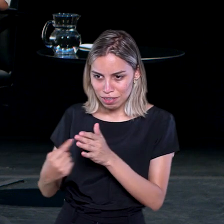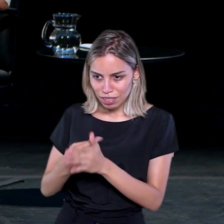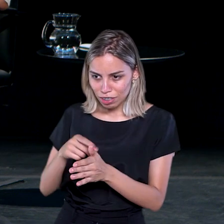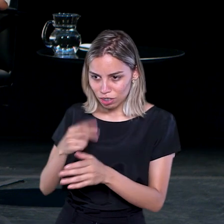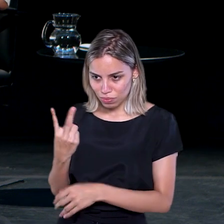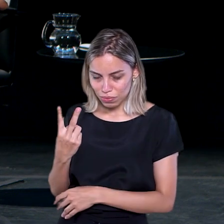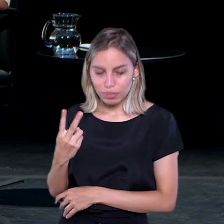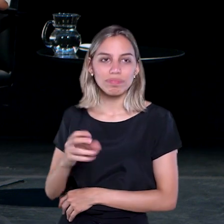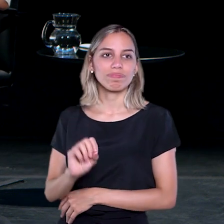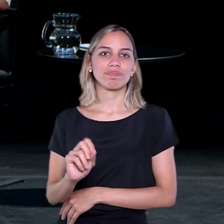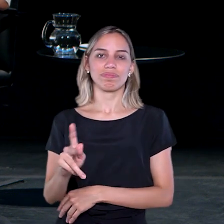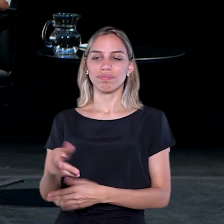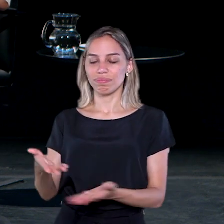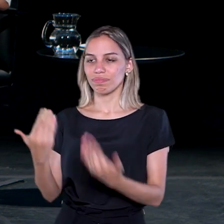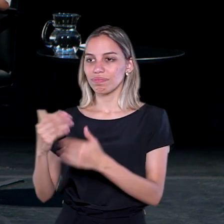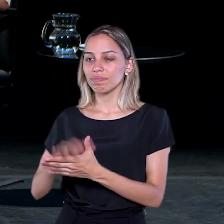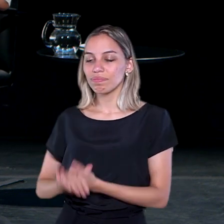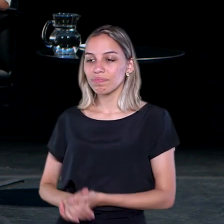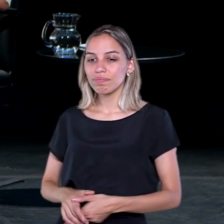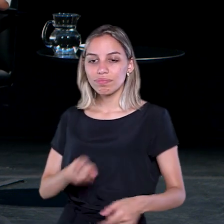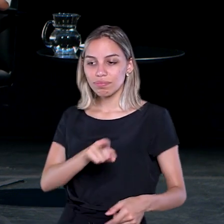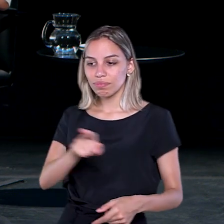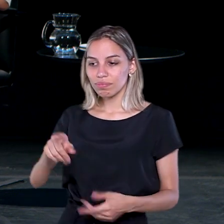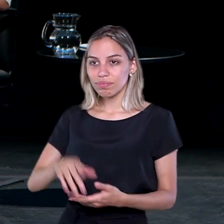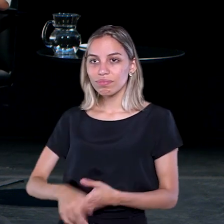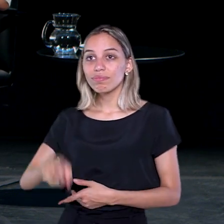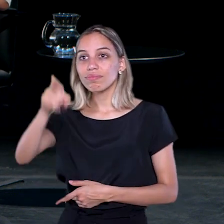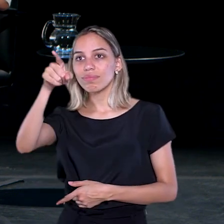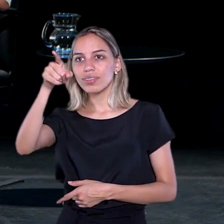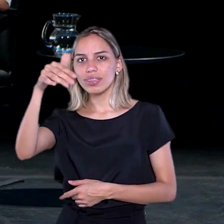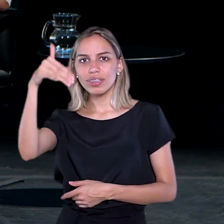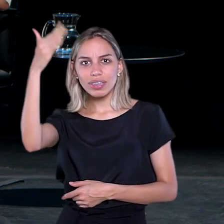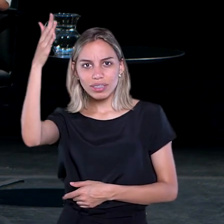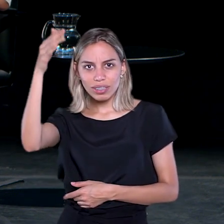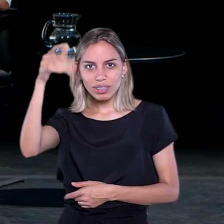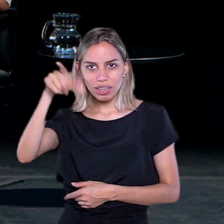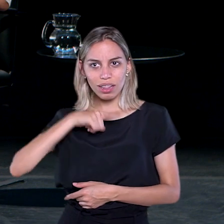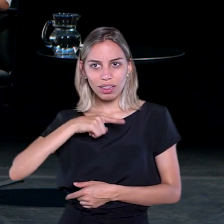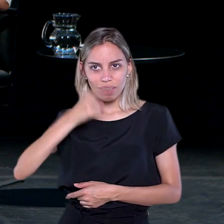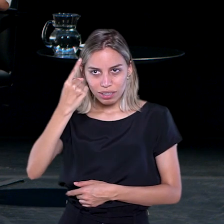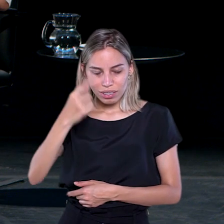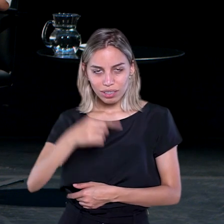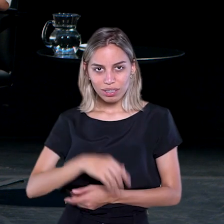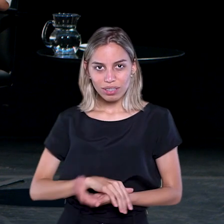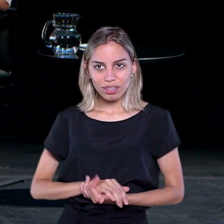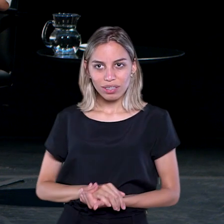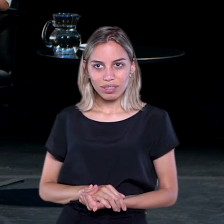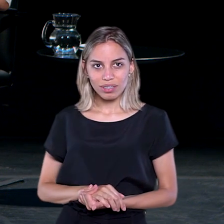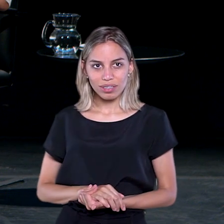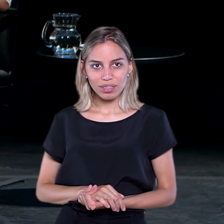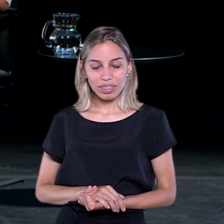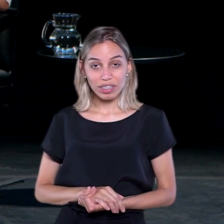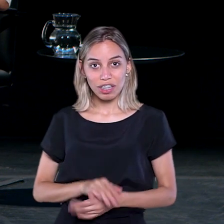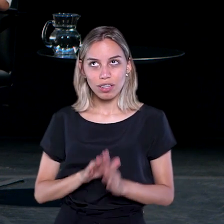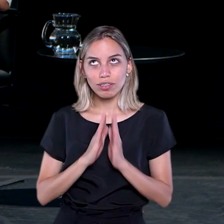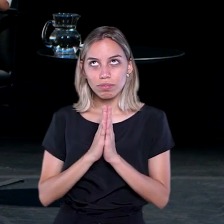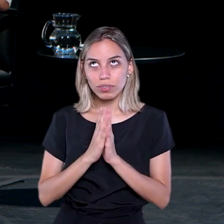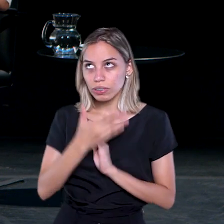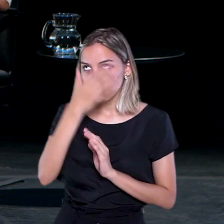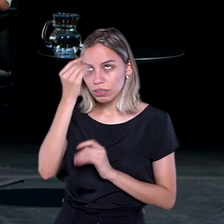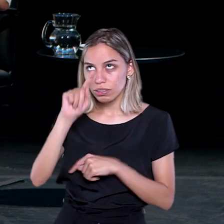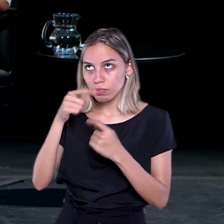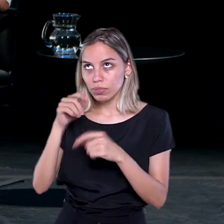que direitos humanos, conhecimento, filosofia, direito, de um modo geral, não são exclusividade e monopólio da